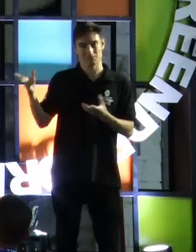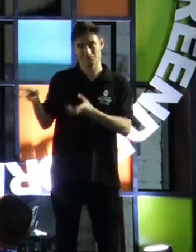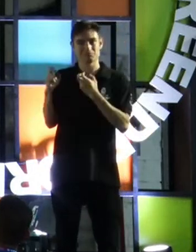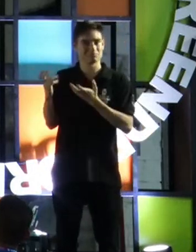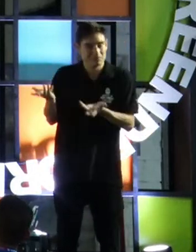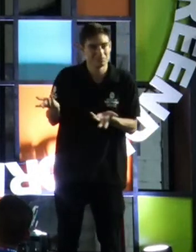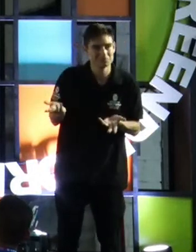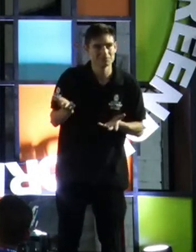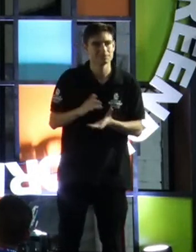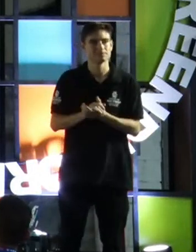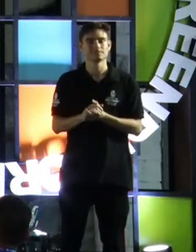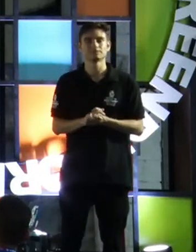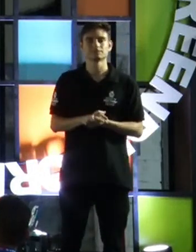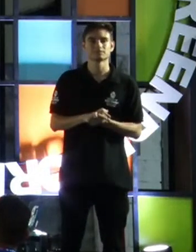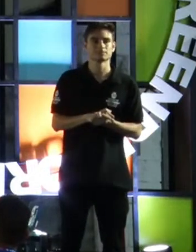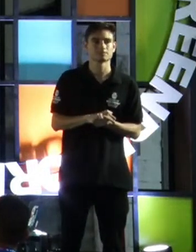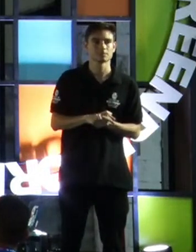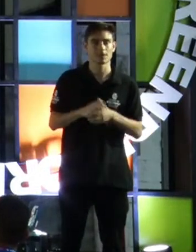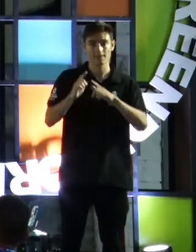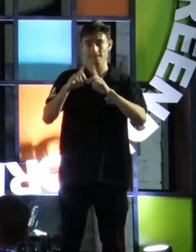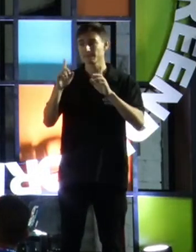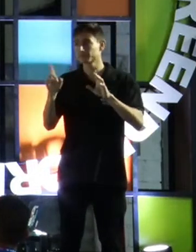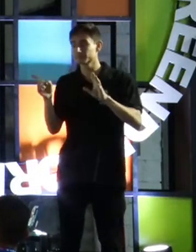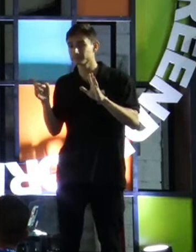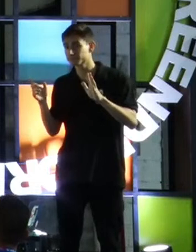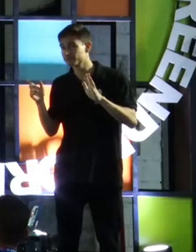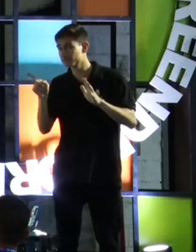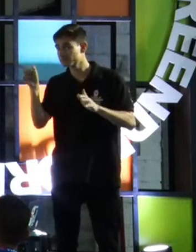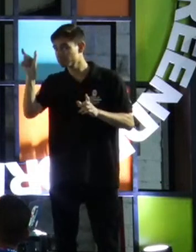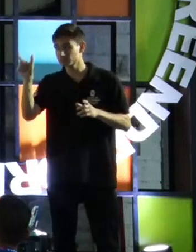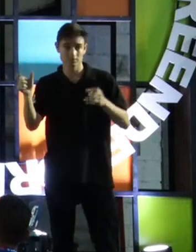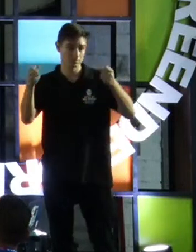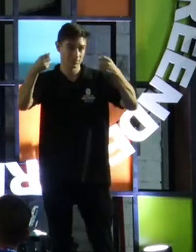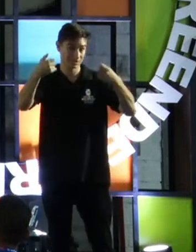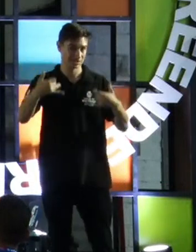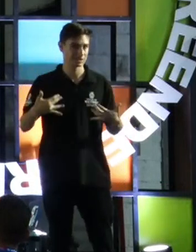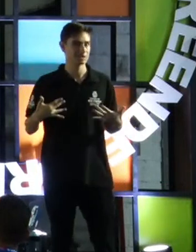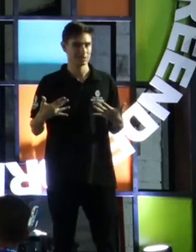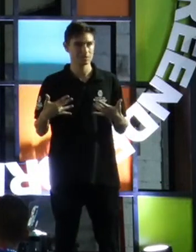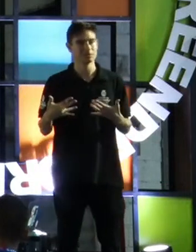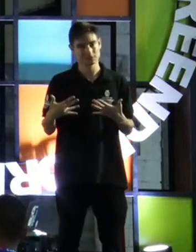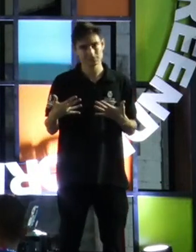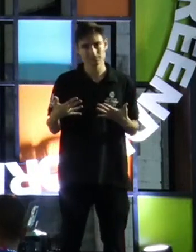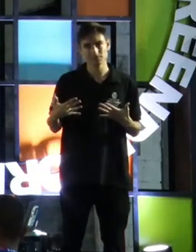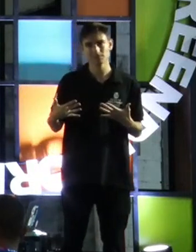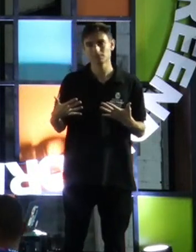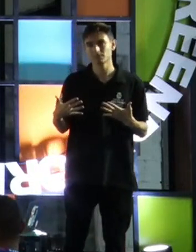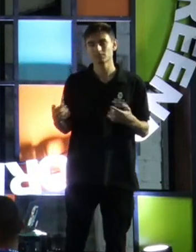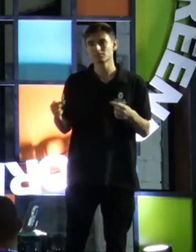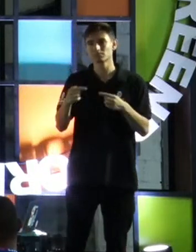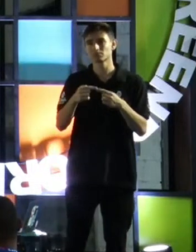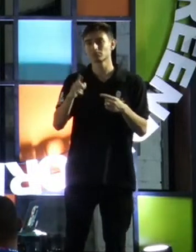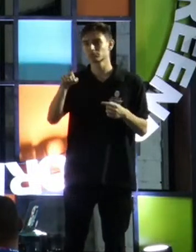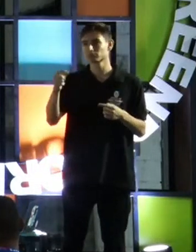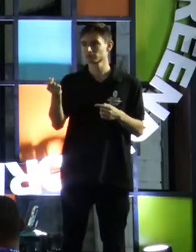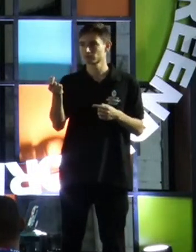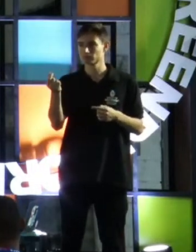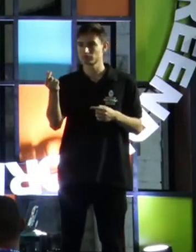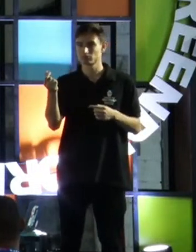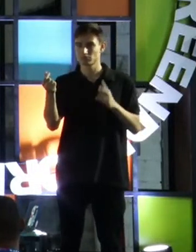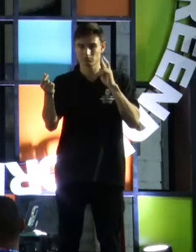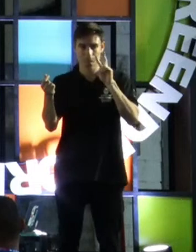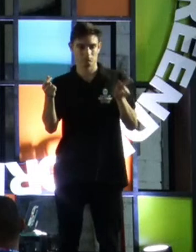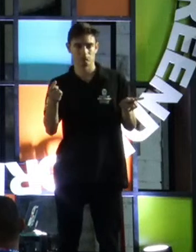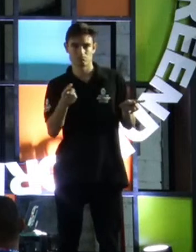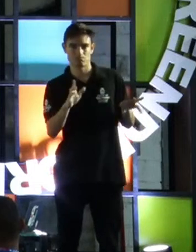disse. Mas veja, quando um cara desse fala um negócio desse... significa que o dinheiro está olhando para a